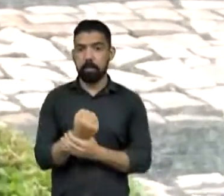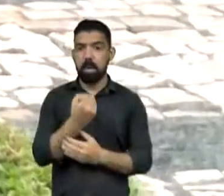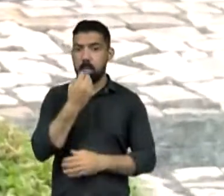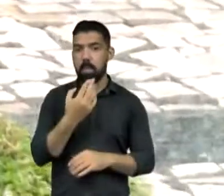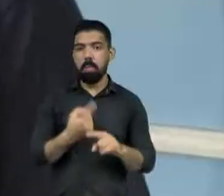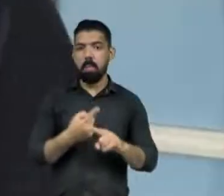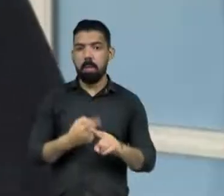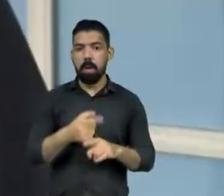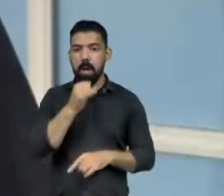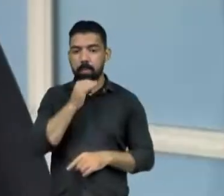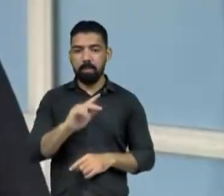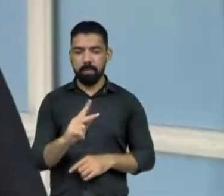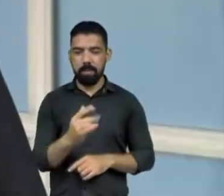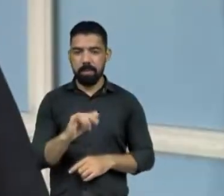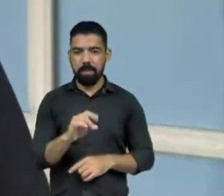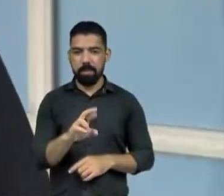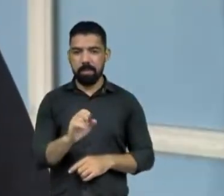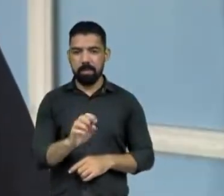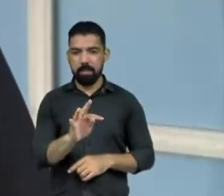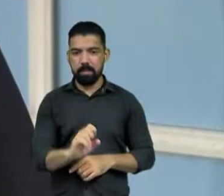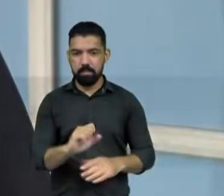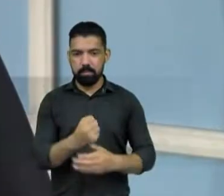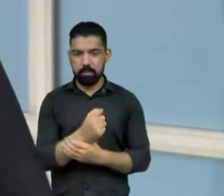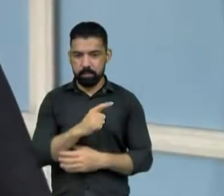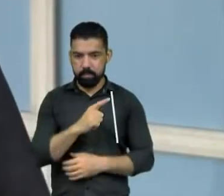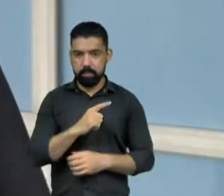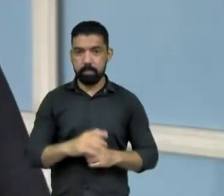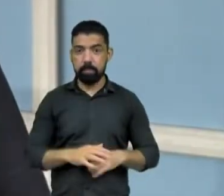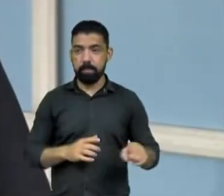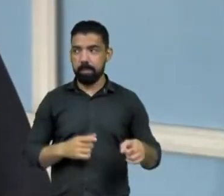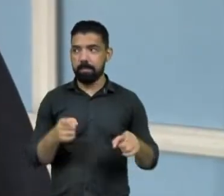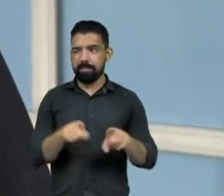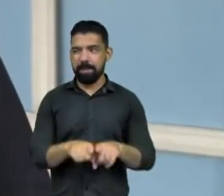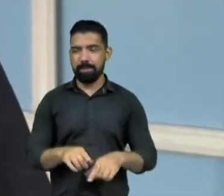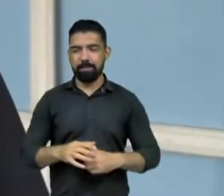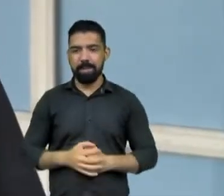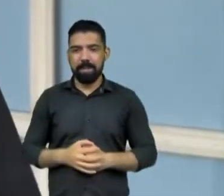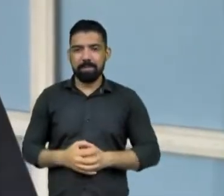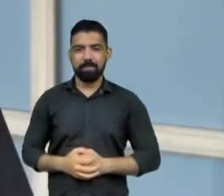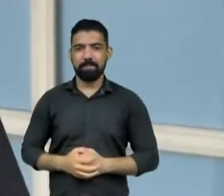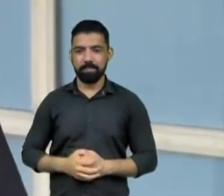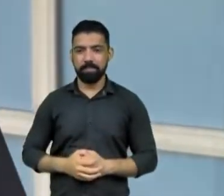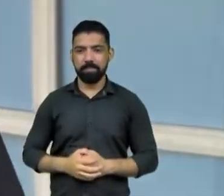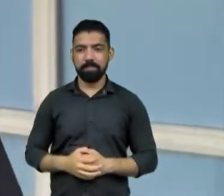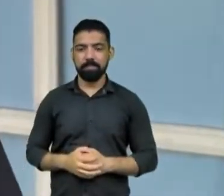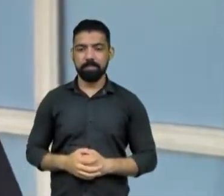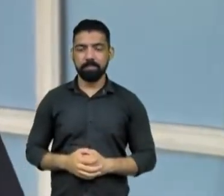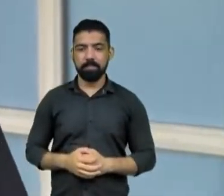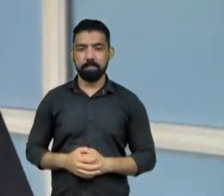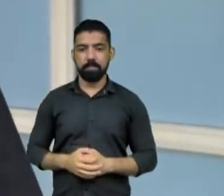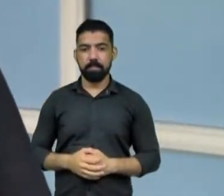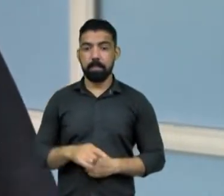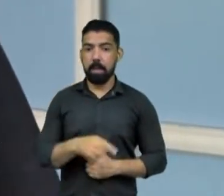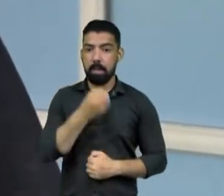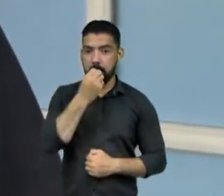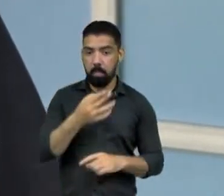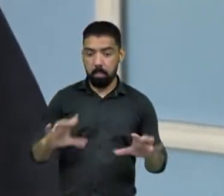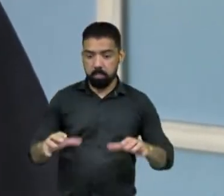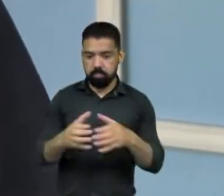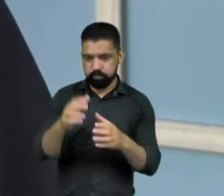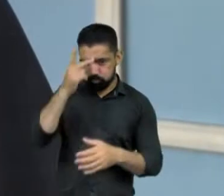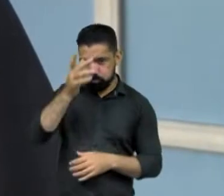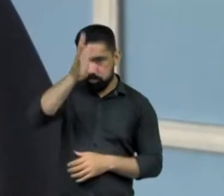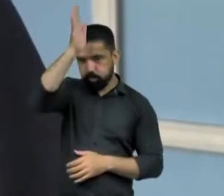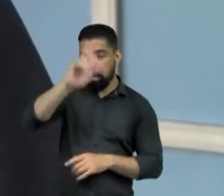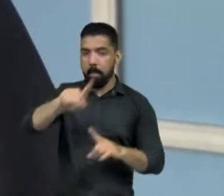dos hidrantes. Esses hidrantes, essa parceria seria de bom proveito para o Corpo de Bombeiros, para a população.